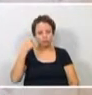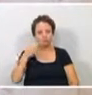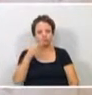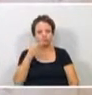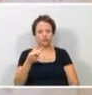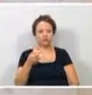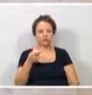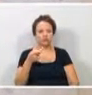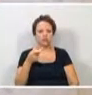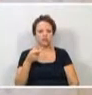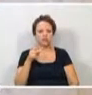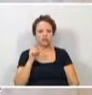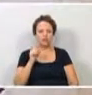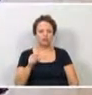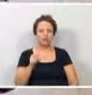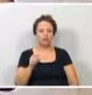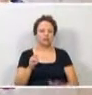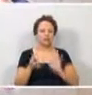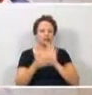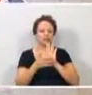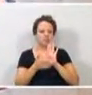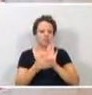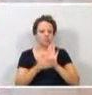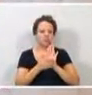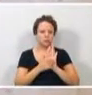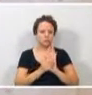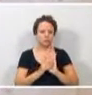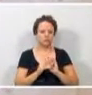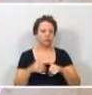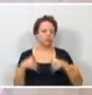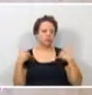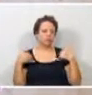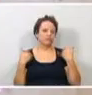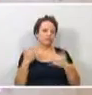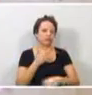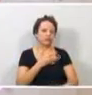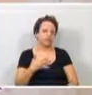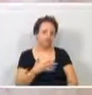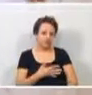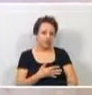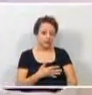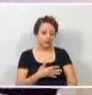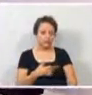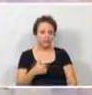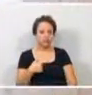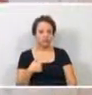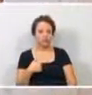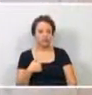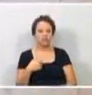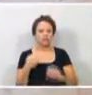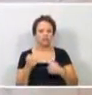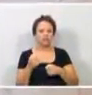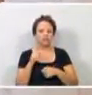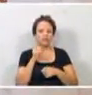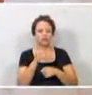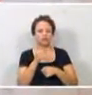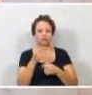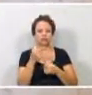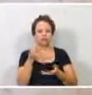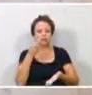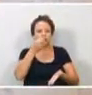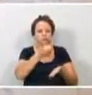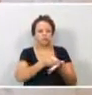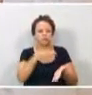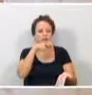projeto higienista da cidade dar o devido a ocorrido uma punição exemplar,